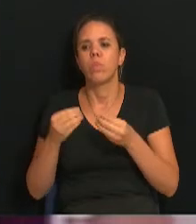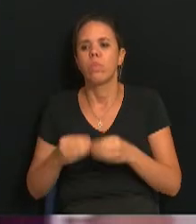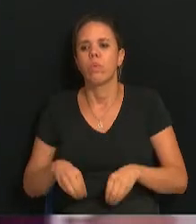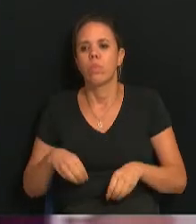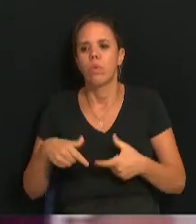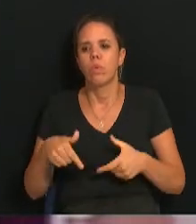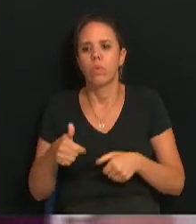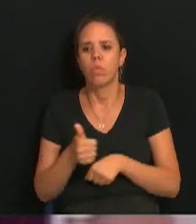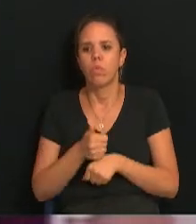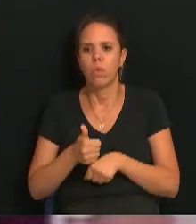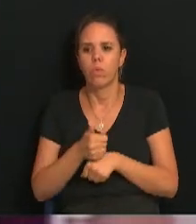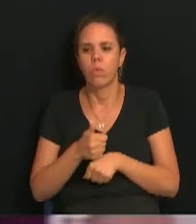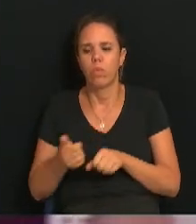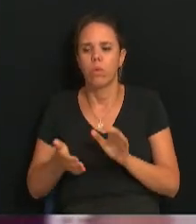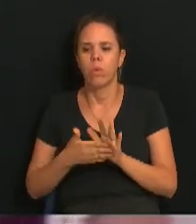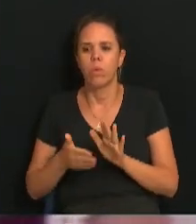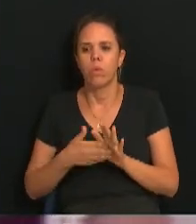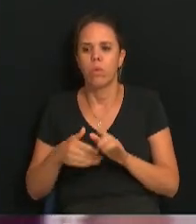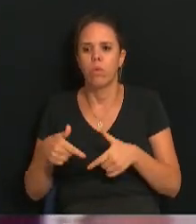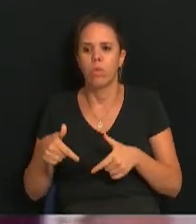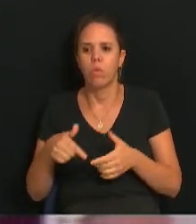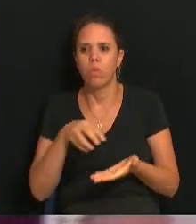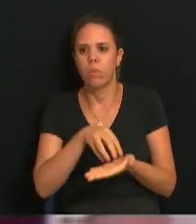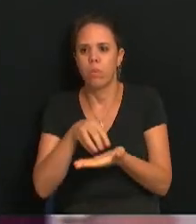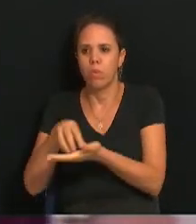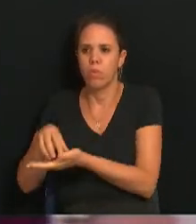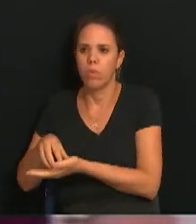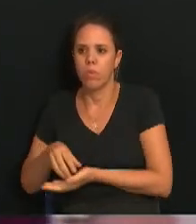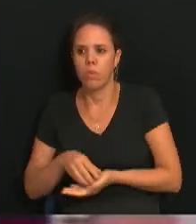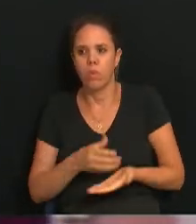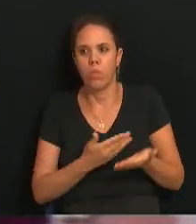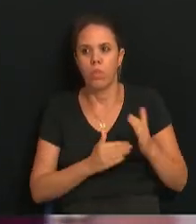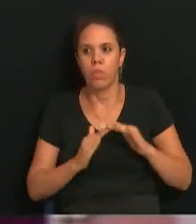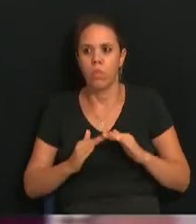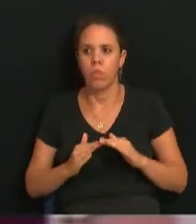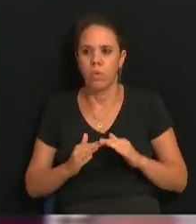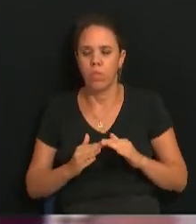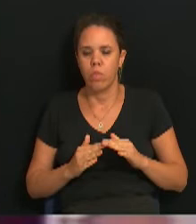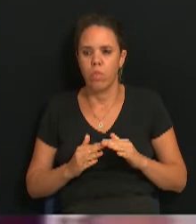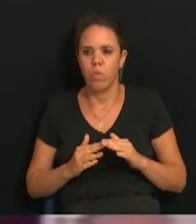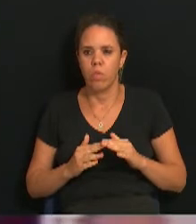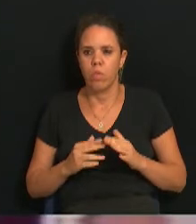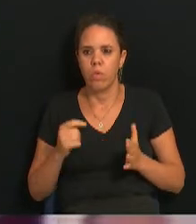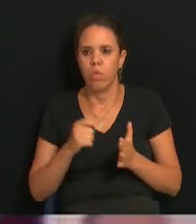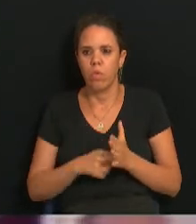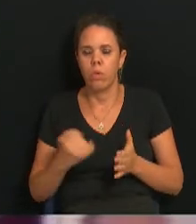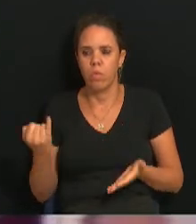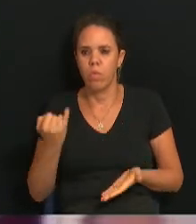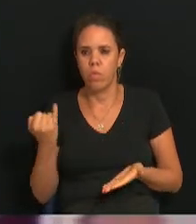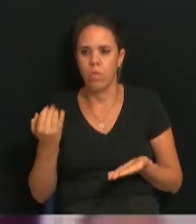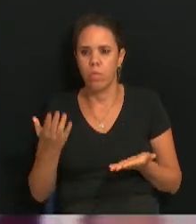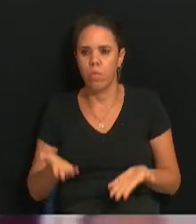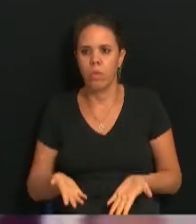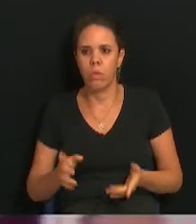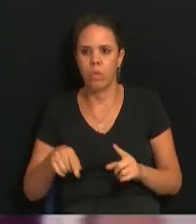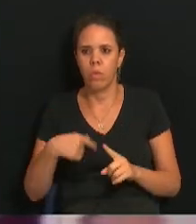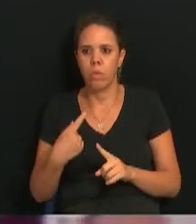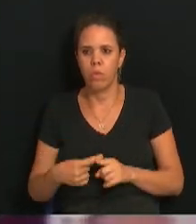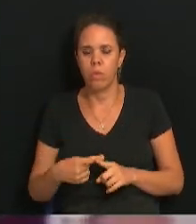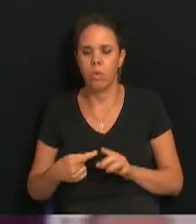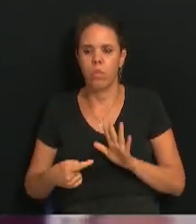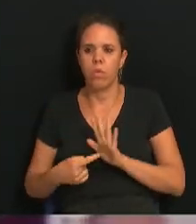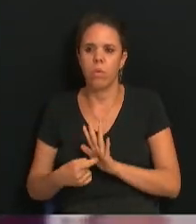quanto também na oferta de trabalho nas unidades escolares. Acho que é um encaminhamento bastante importante para a gente, além dos demais